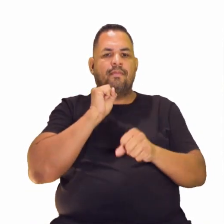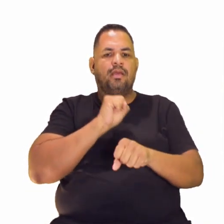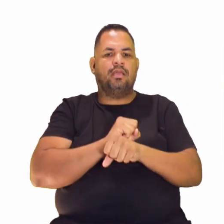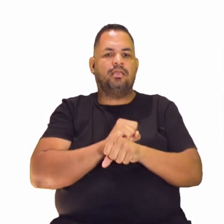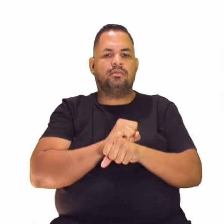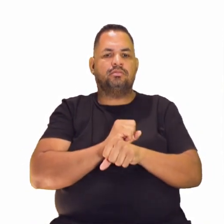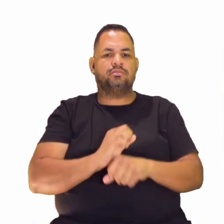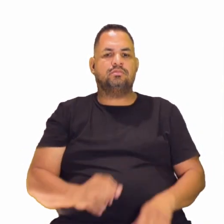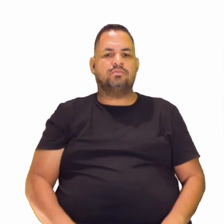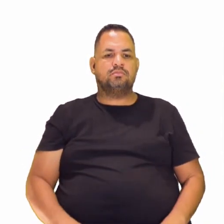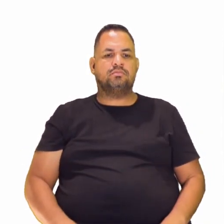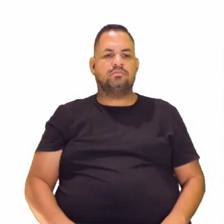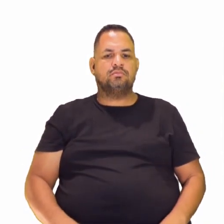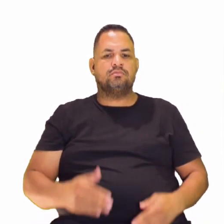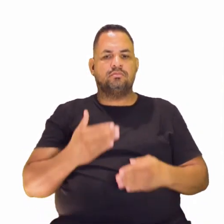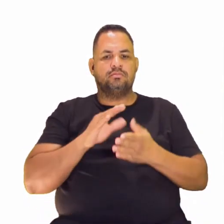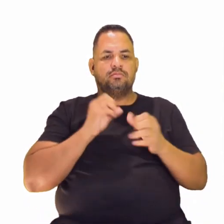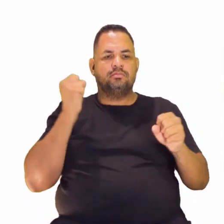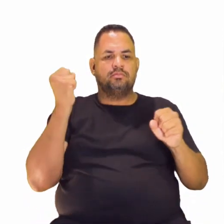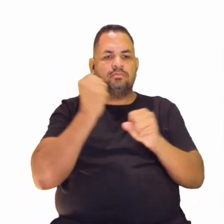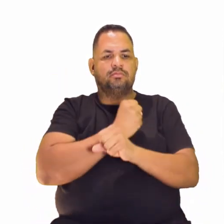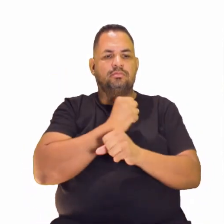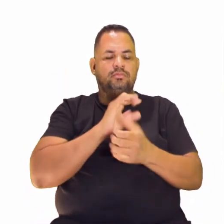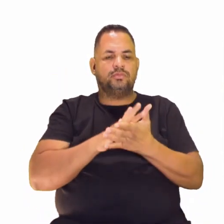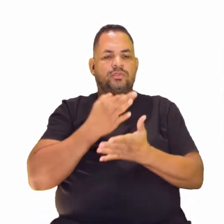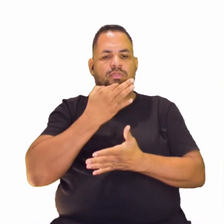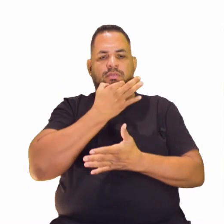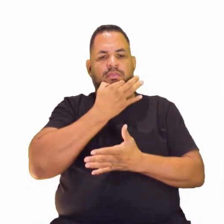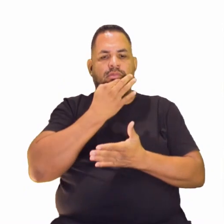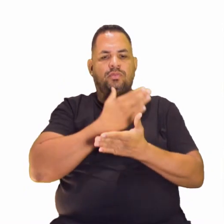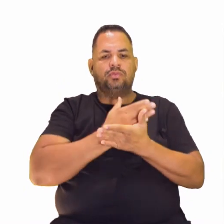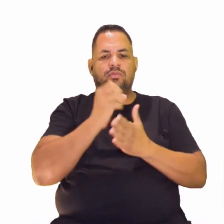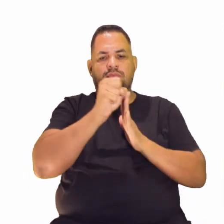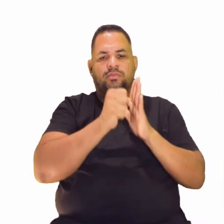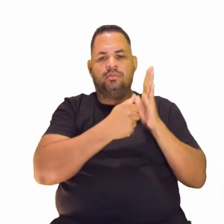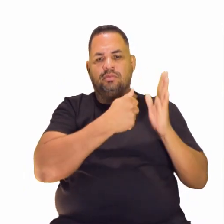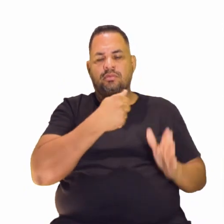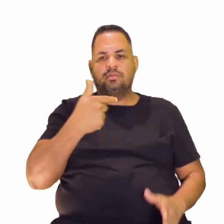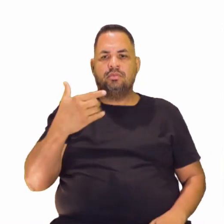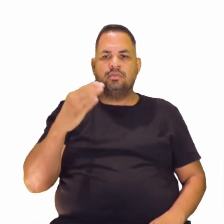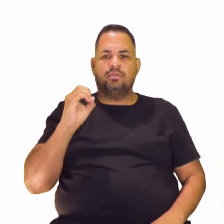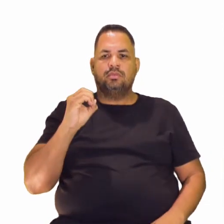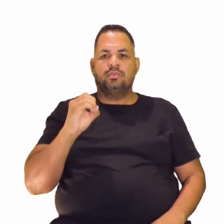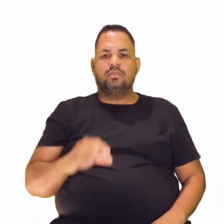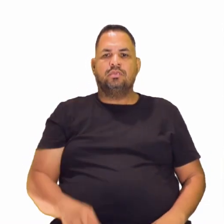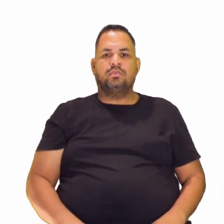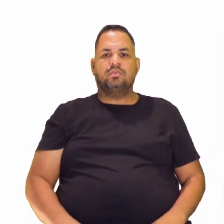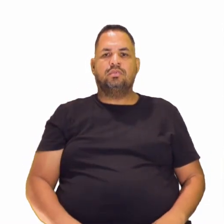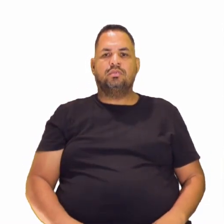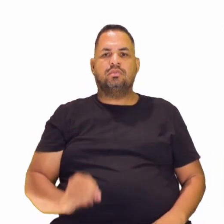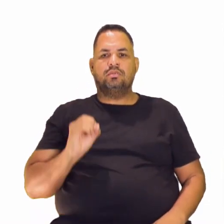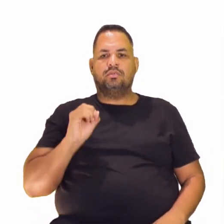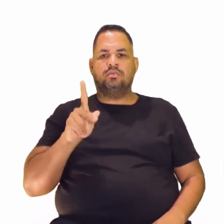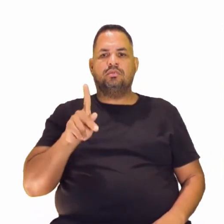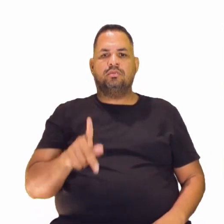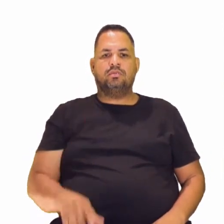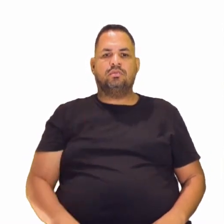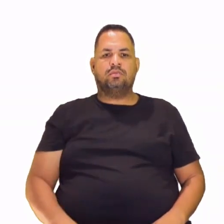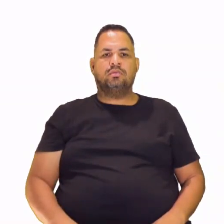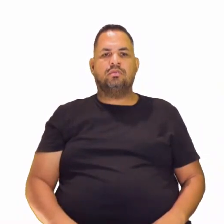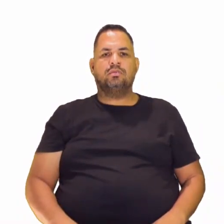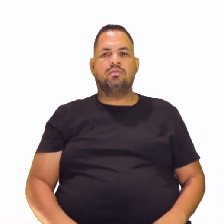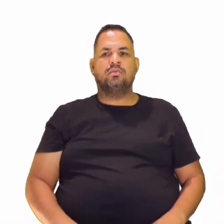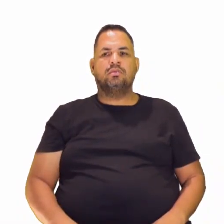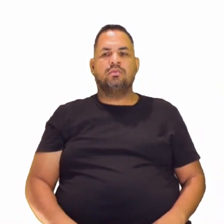desativada, construída pelos ingleses no início do século XX. Ok? Então chegamos